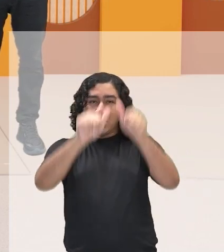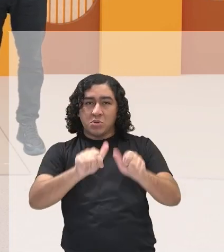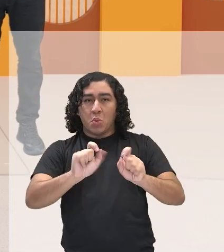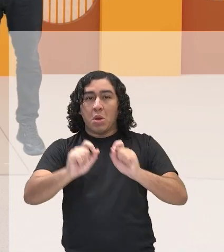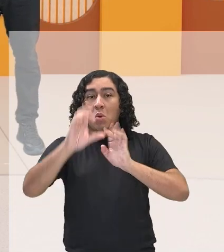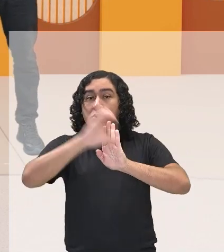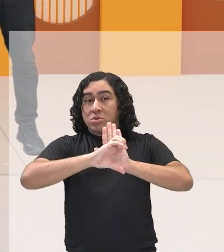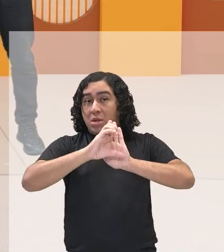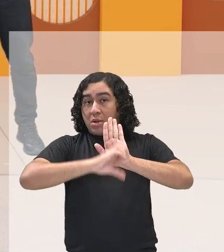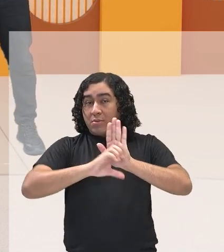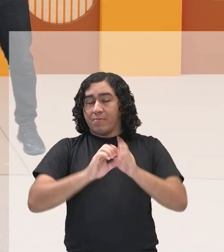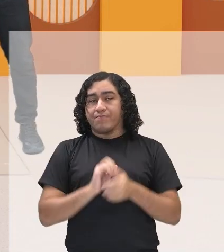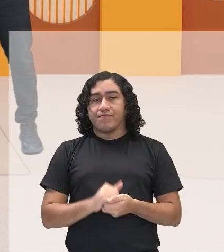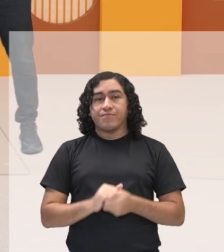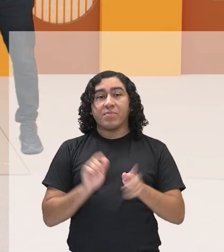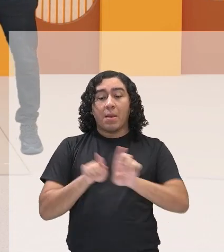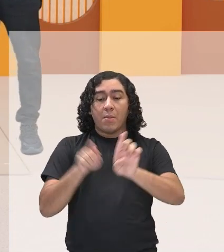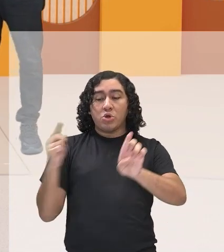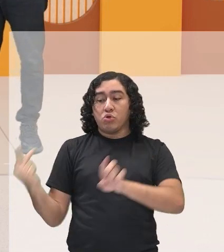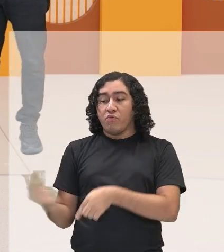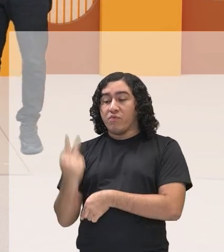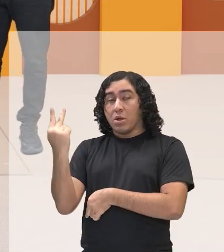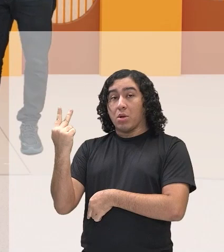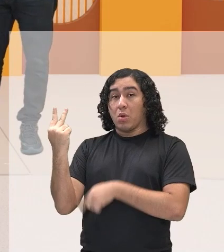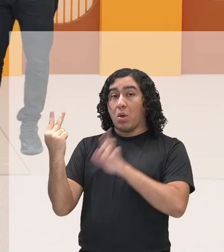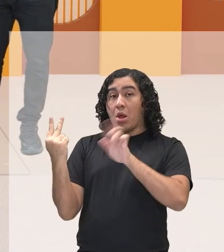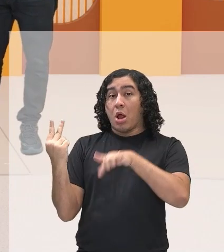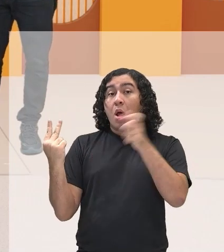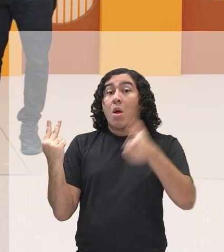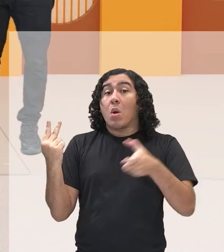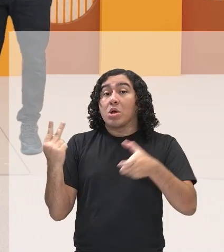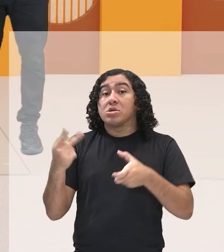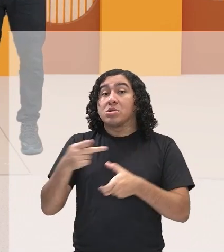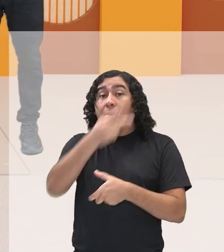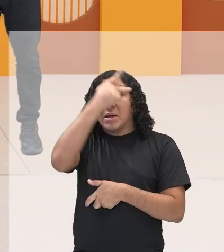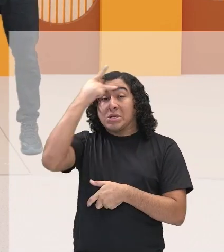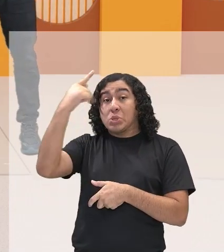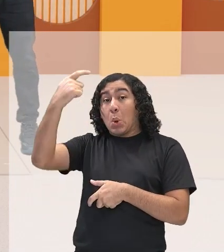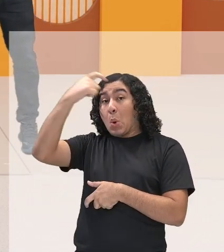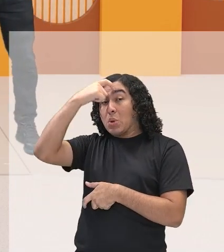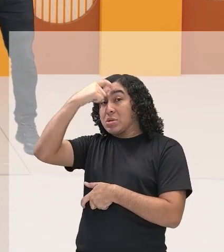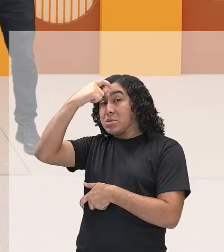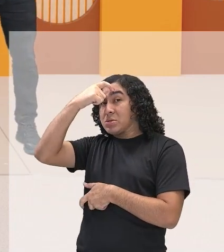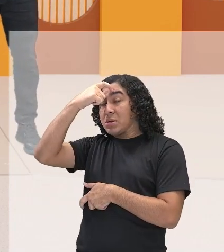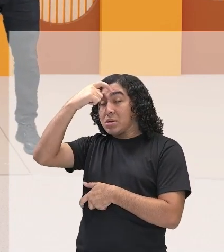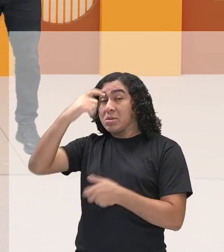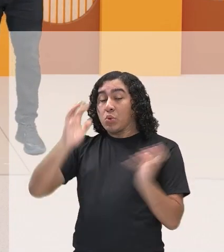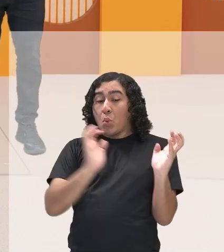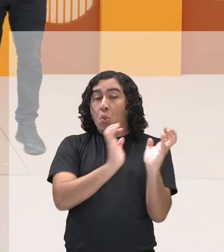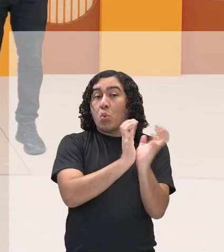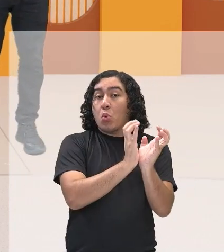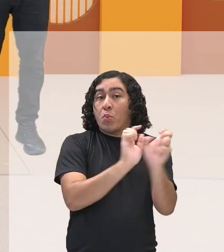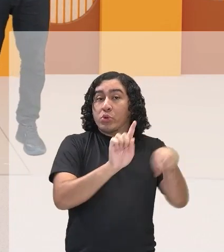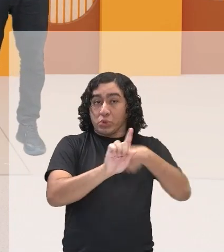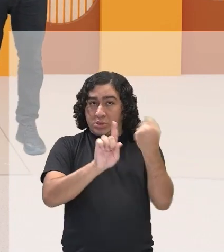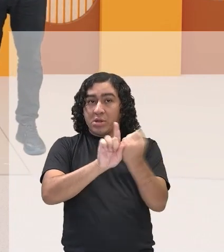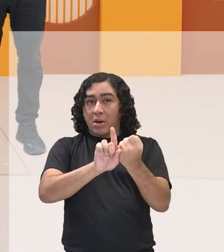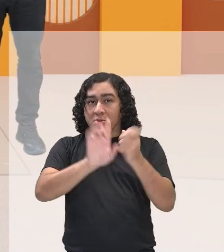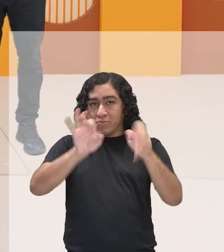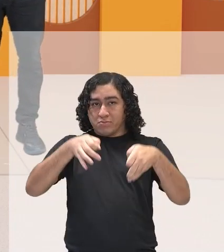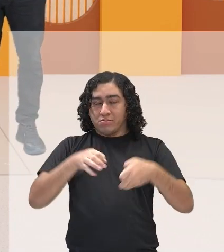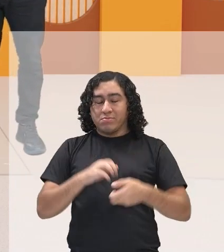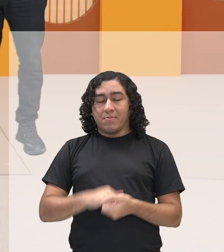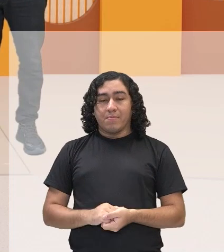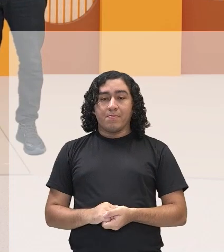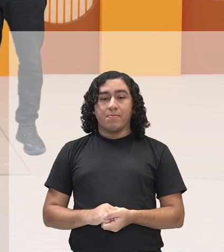conceitos, mas os valores eles estão na pessoa, no grupo, na sociedade. Tá